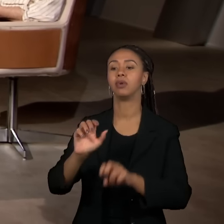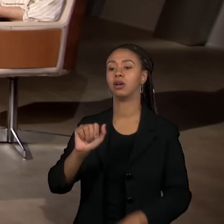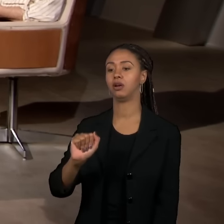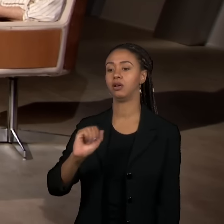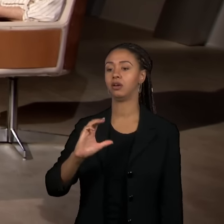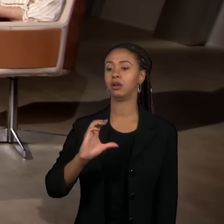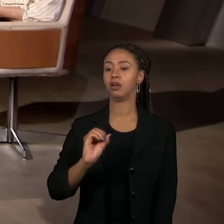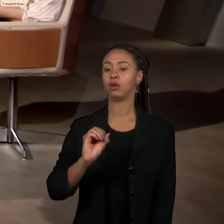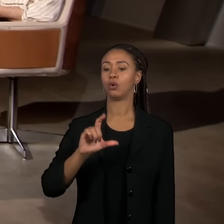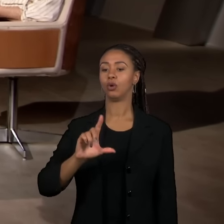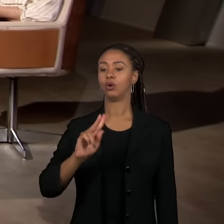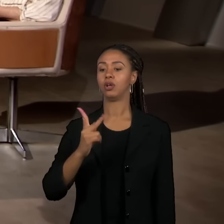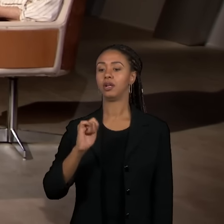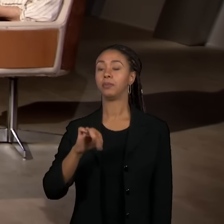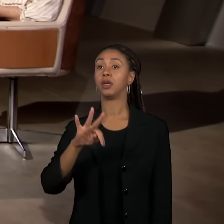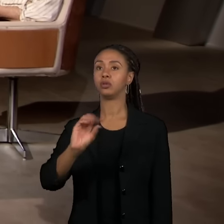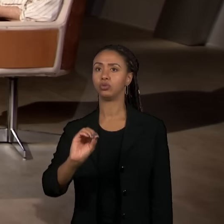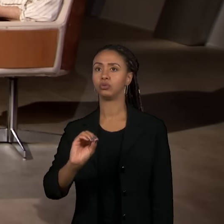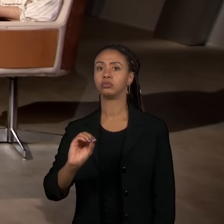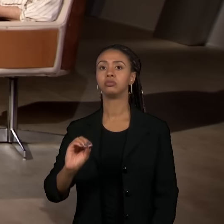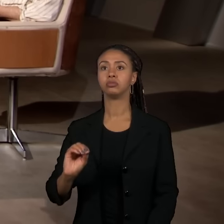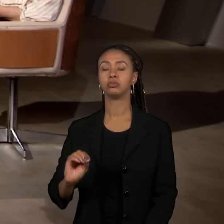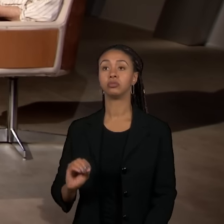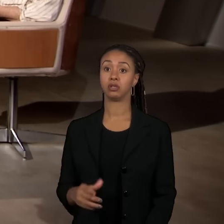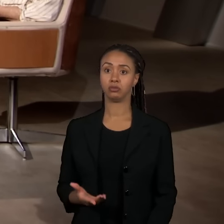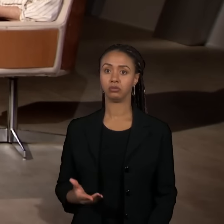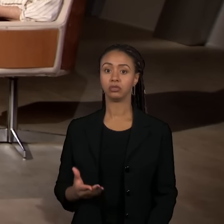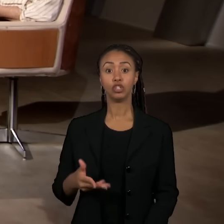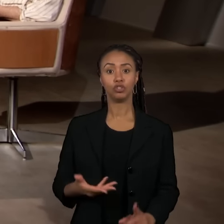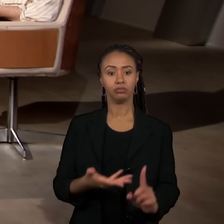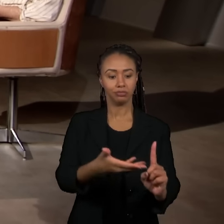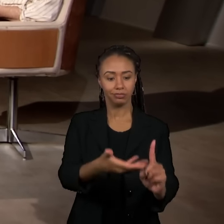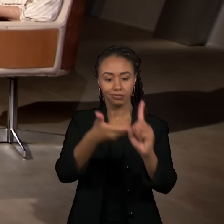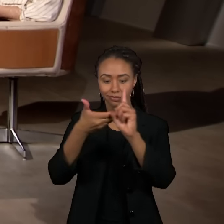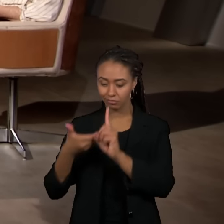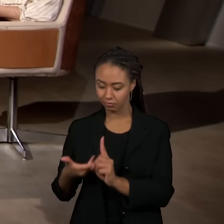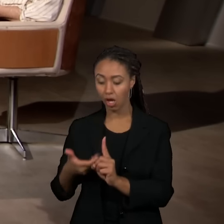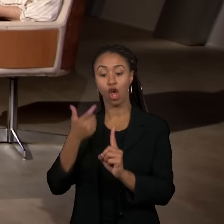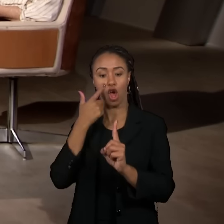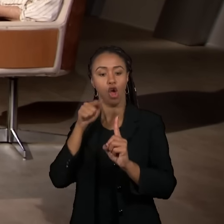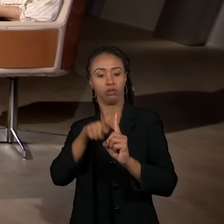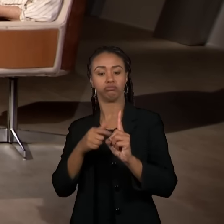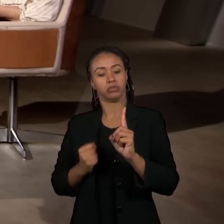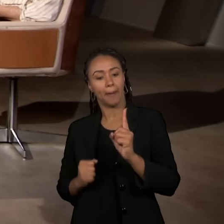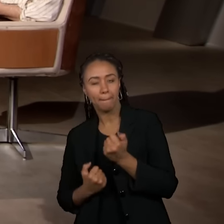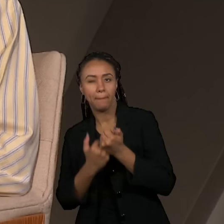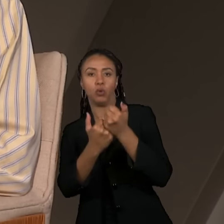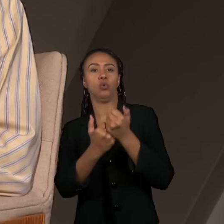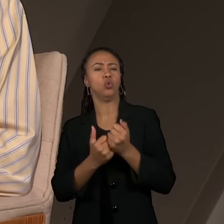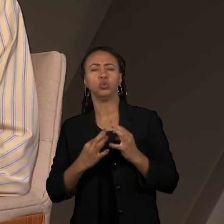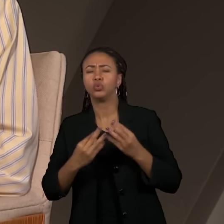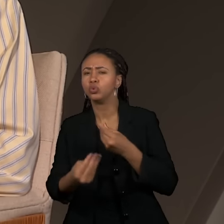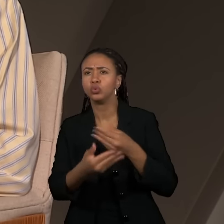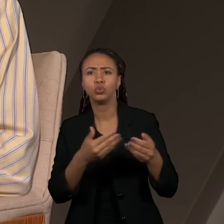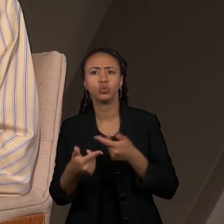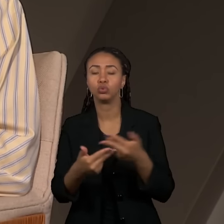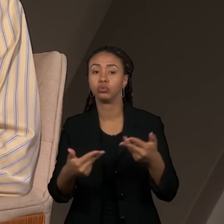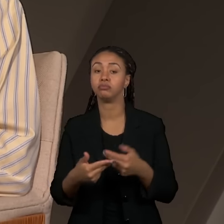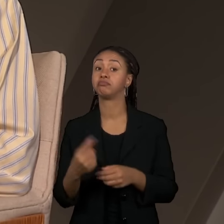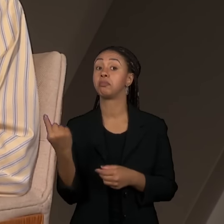no sentido de entender e chegar e dizer olha eu vou te dar o suporte para você primeiro não ir